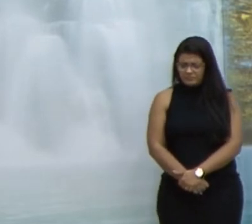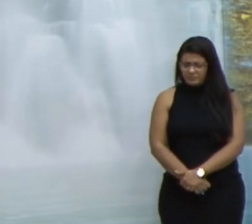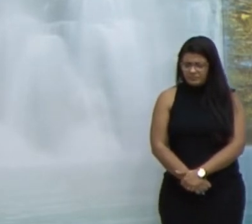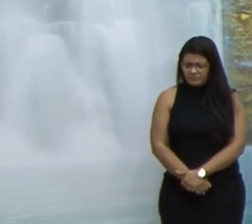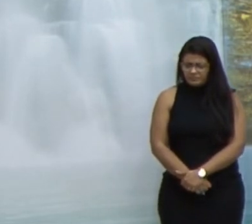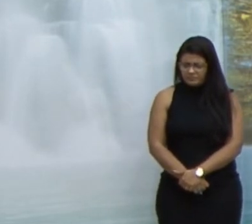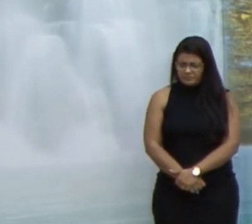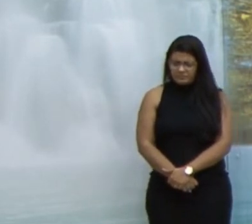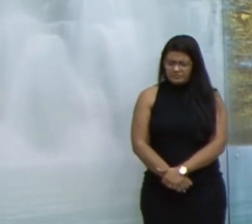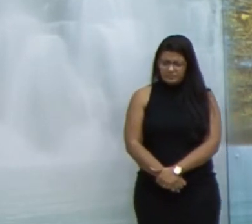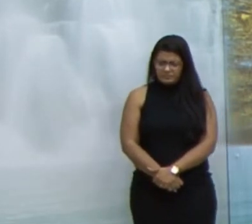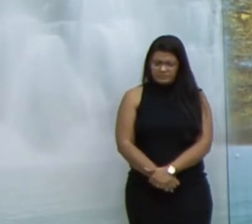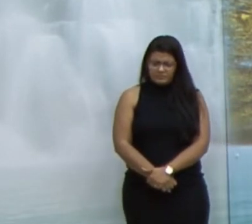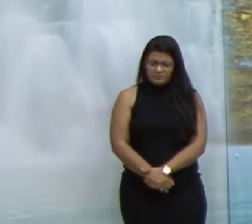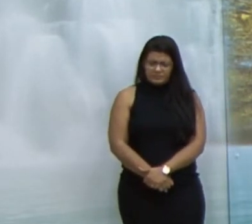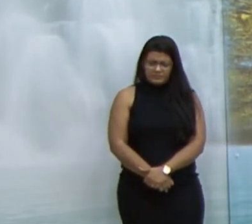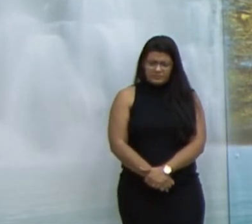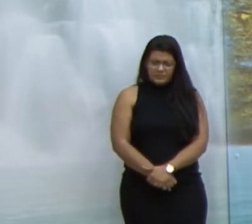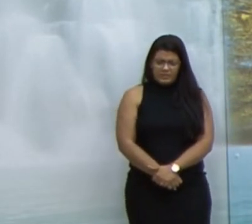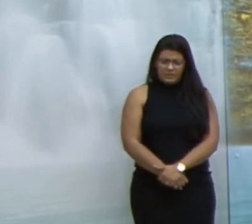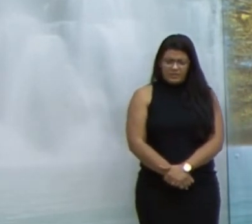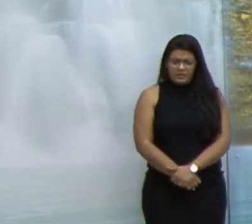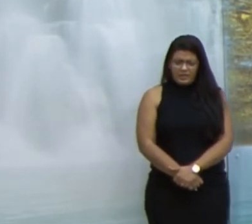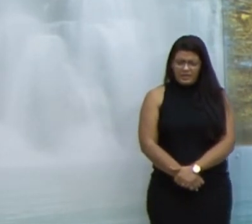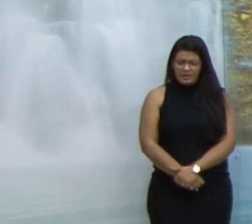Pessoas que até nem você conhece.